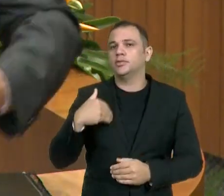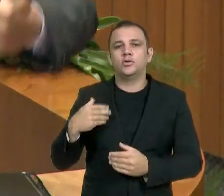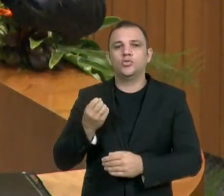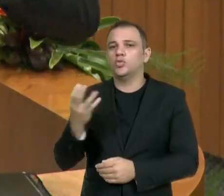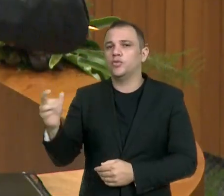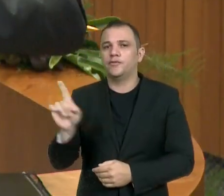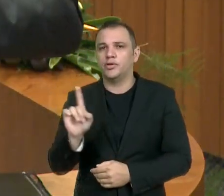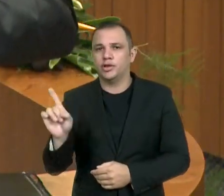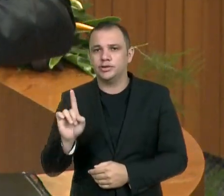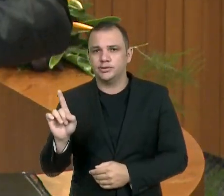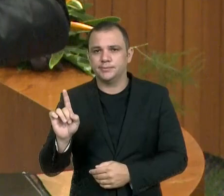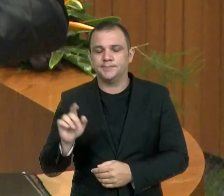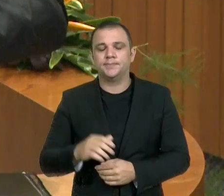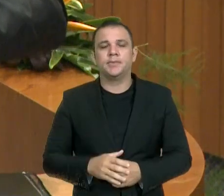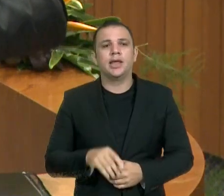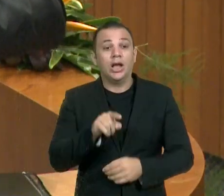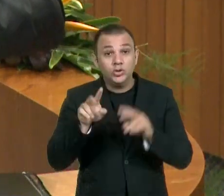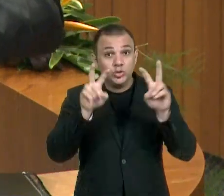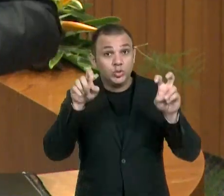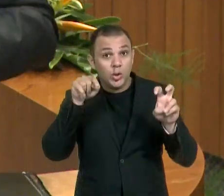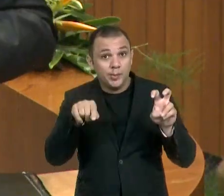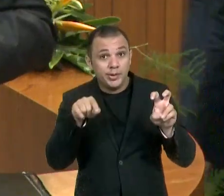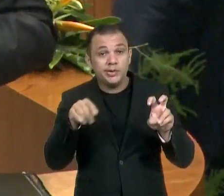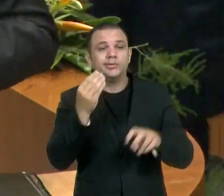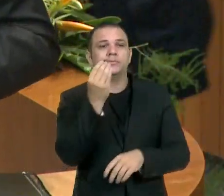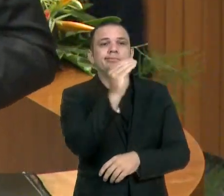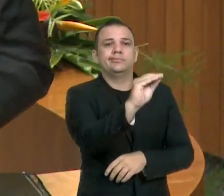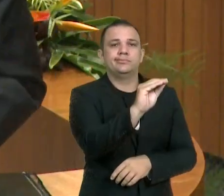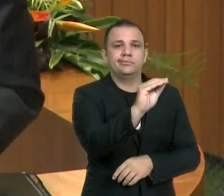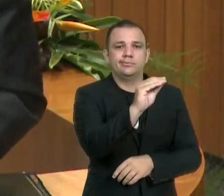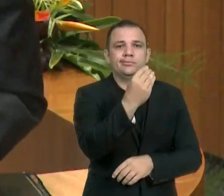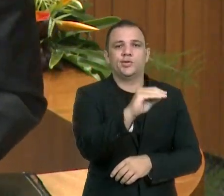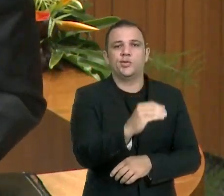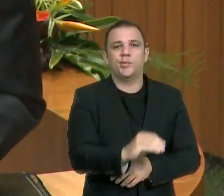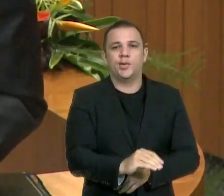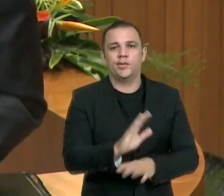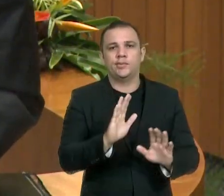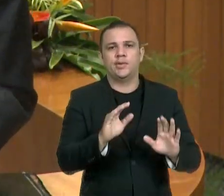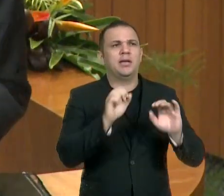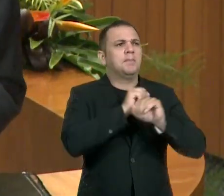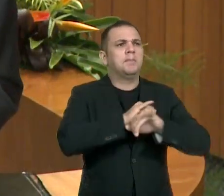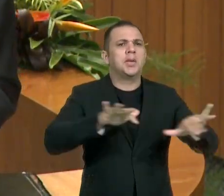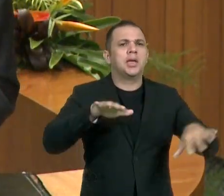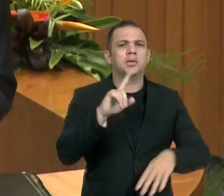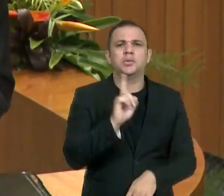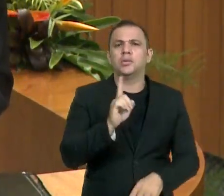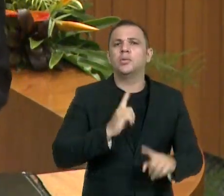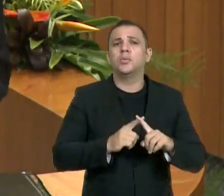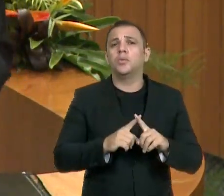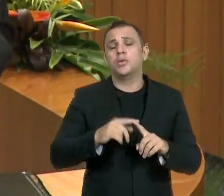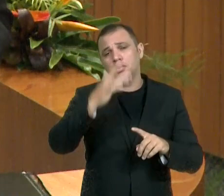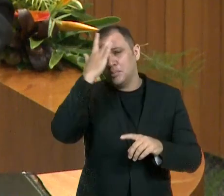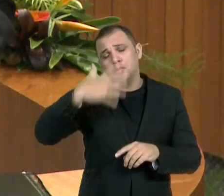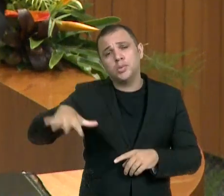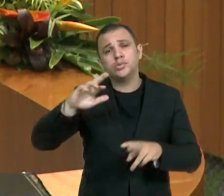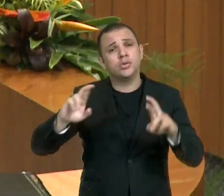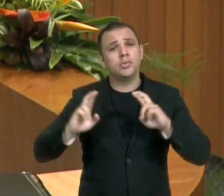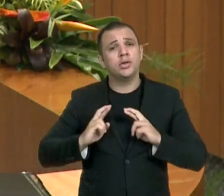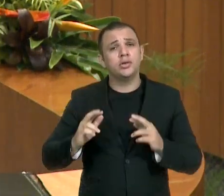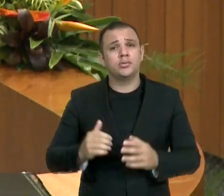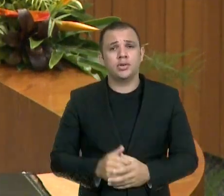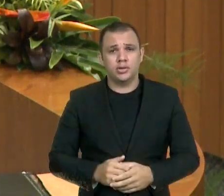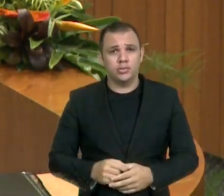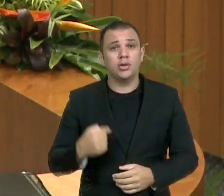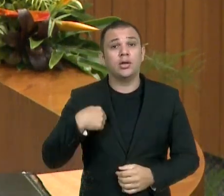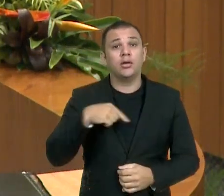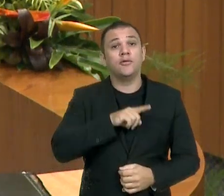por quê? Porque eu sou respeitado aqui. Voltei da viagem a Portugal, entreguei um relatório com 54 páginas sobre a